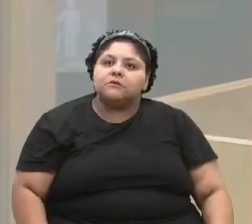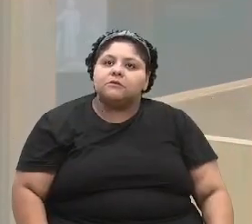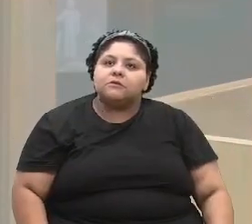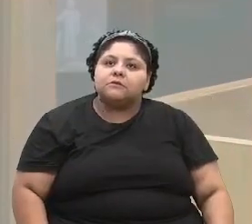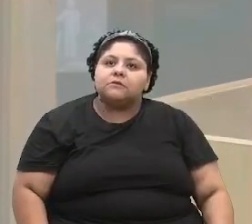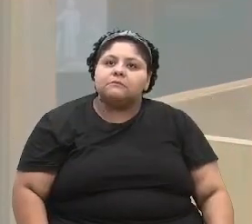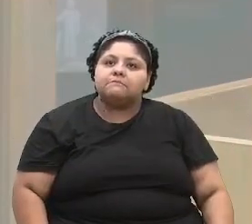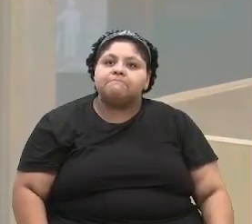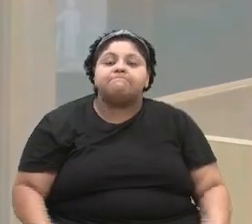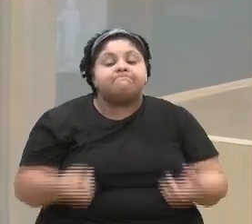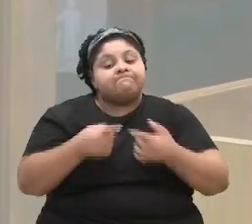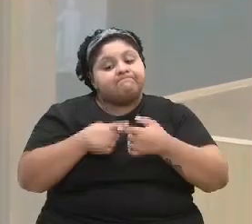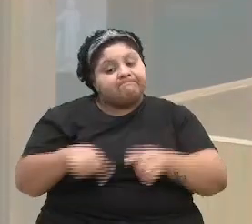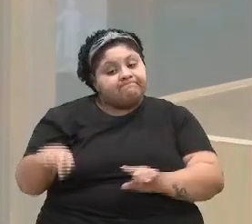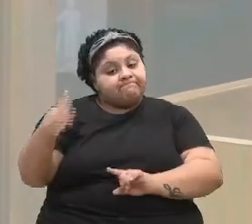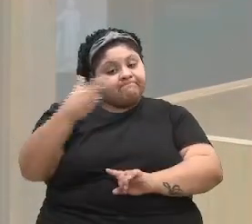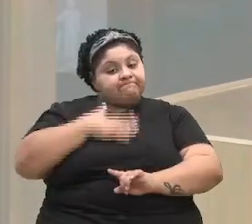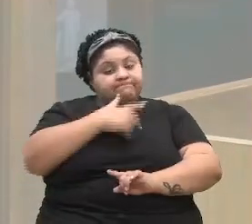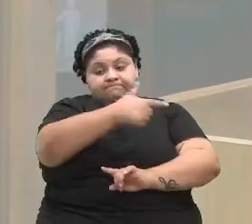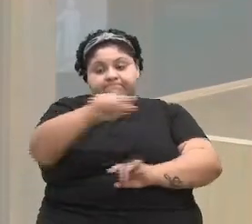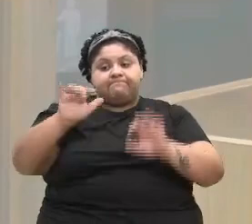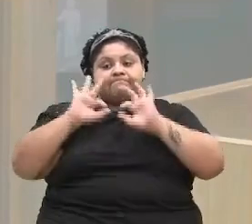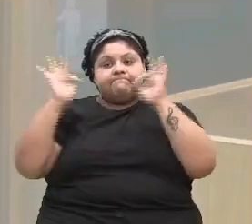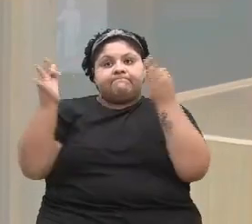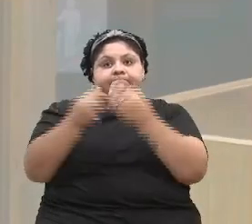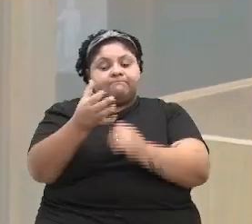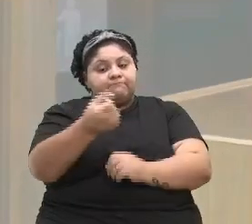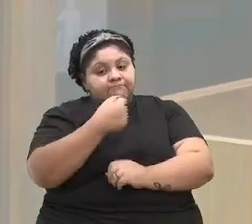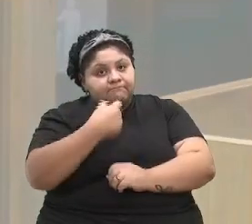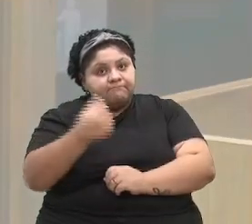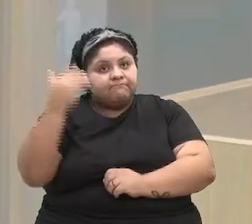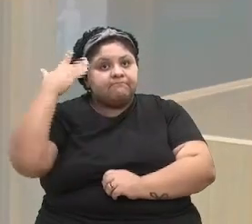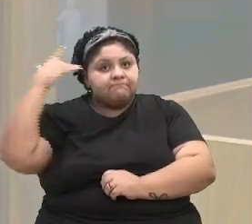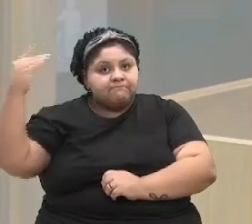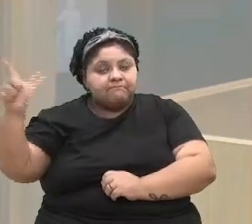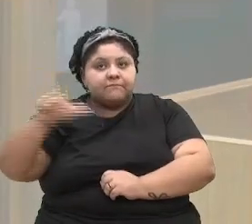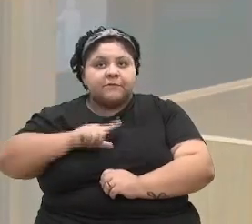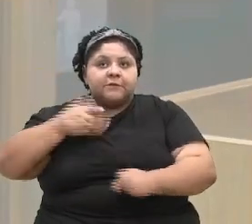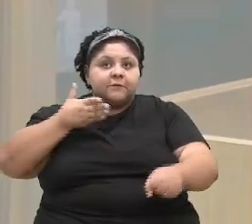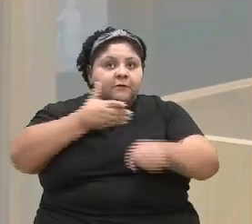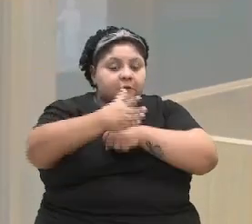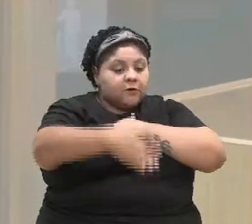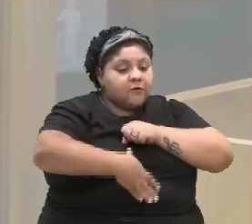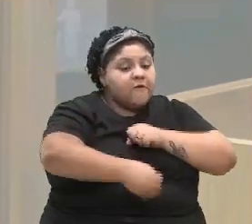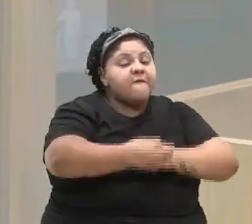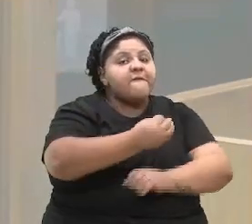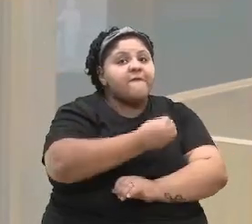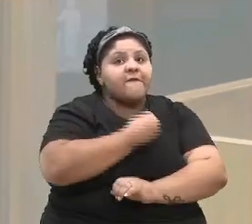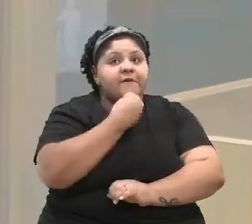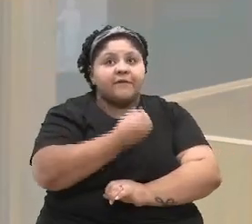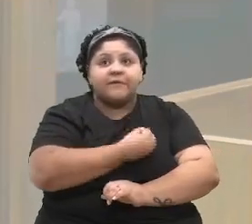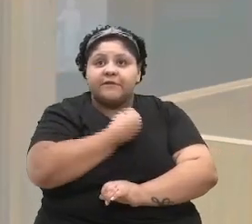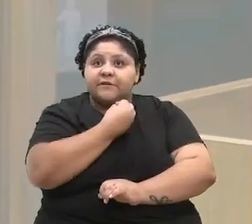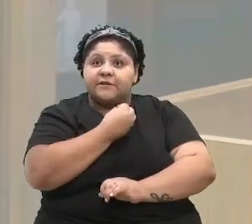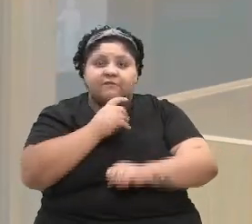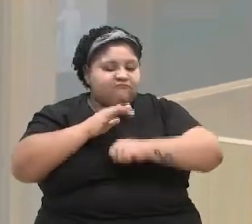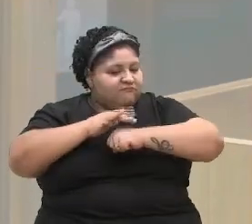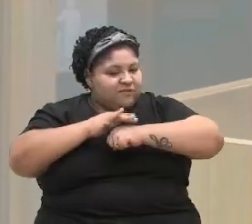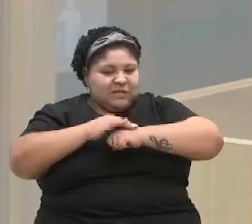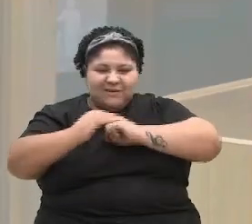Mas para nós e demais famílias, o remédio é um sucesso. Ele permite que o nosso filho esteja vivo sem que a doença